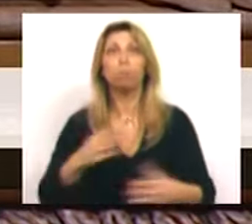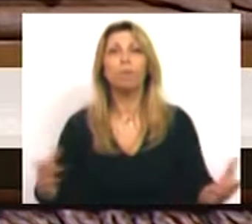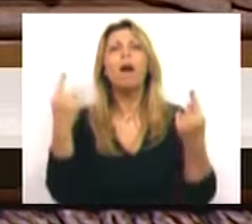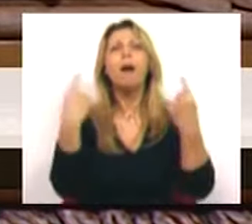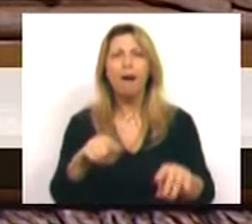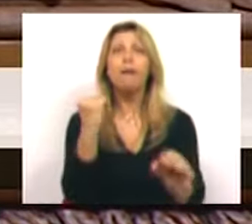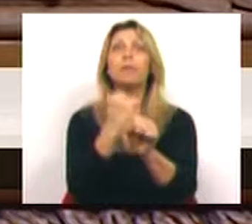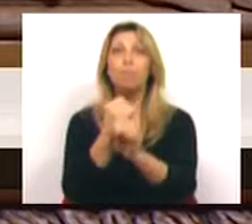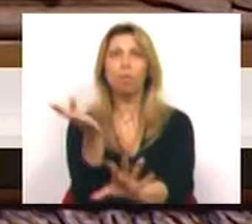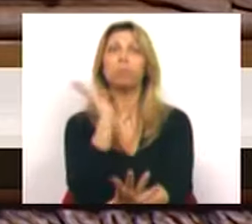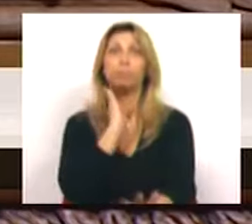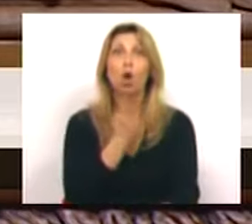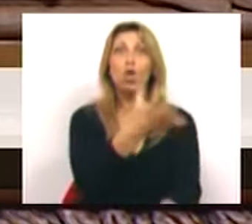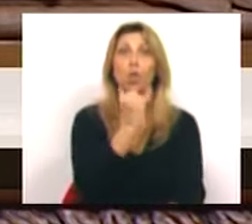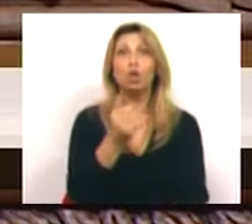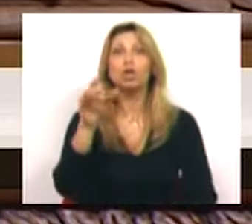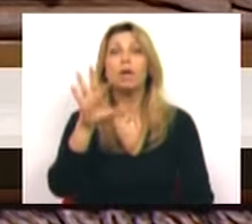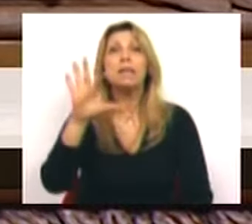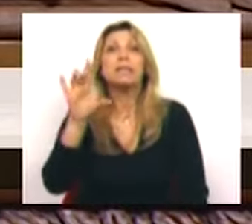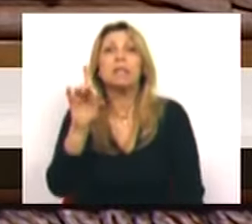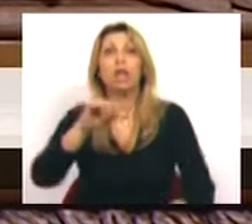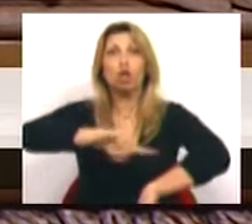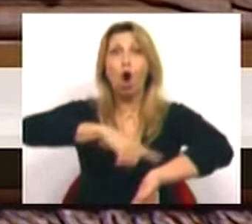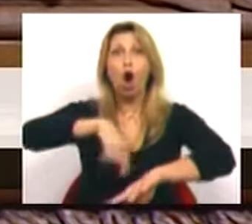horários de 12 e 16 horas diárias,